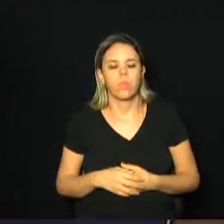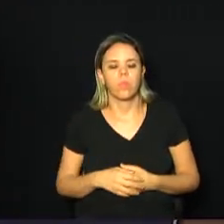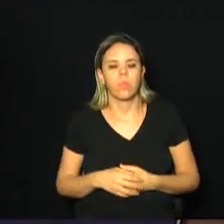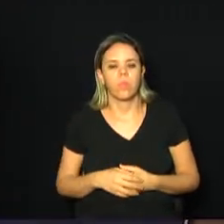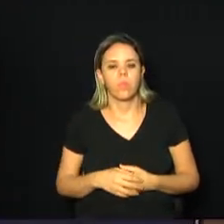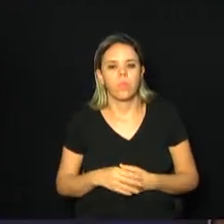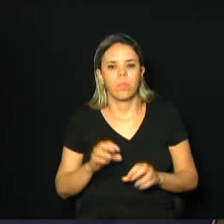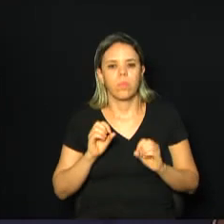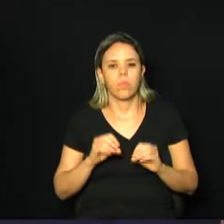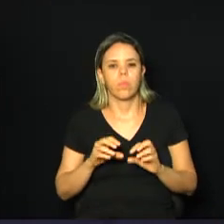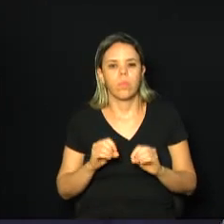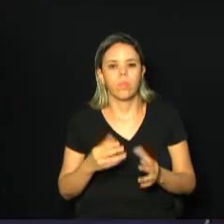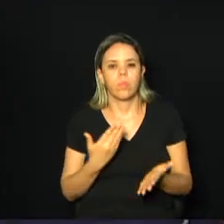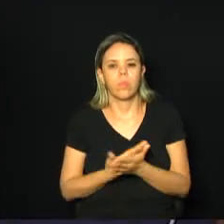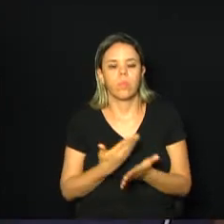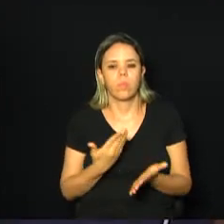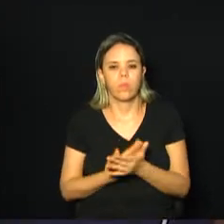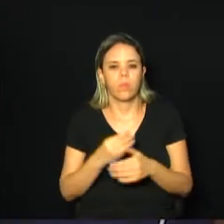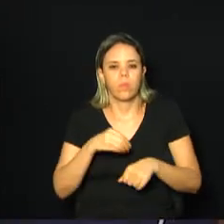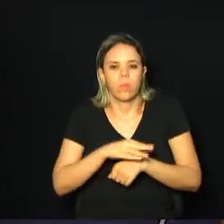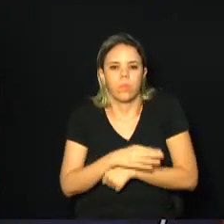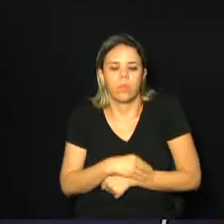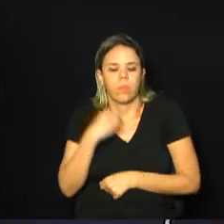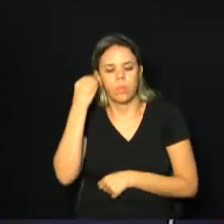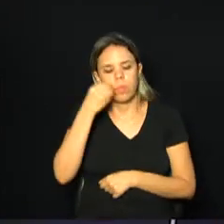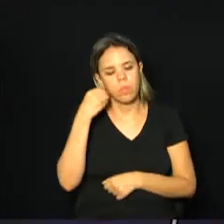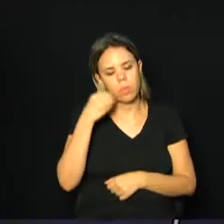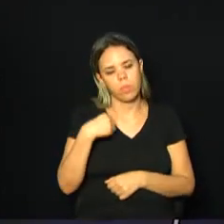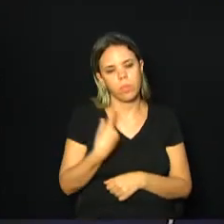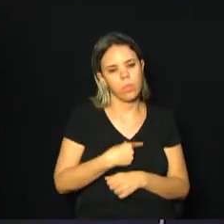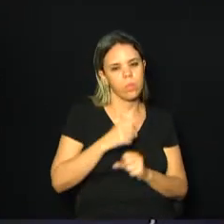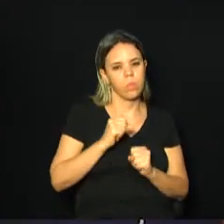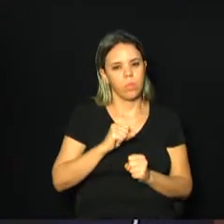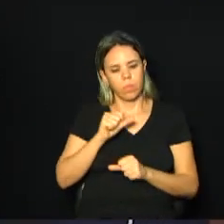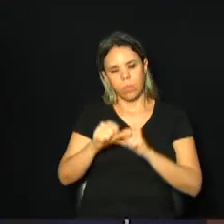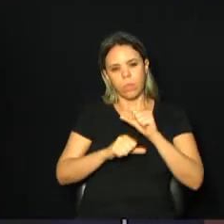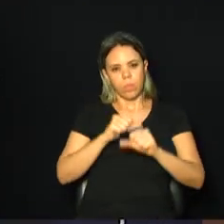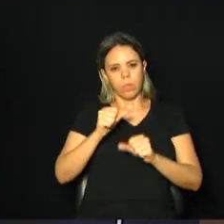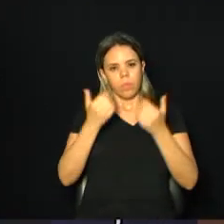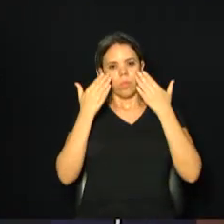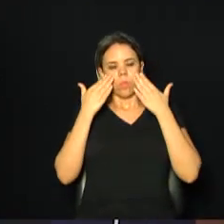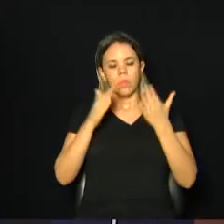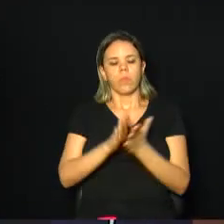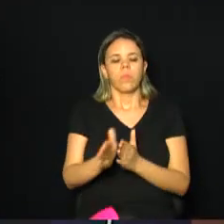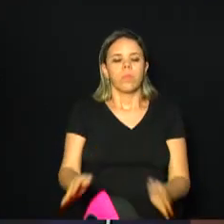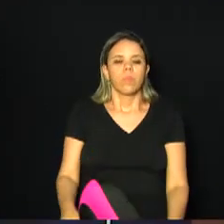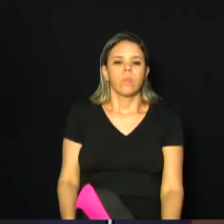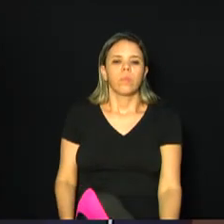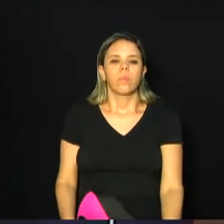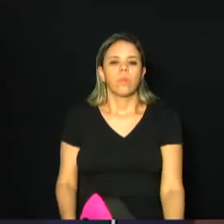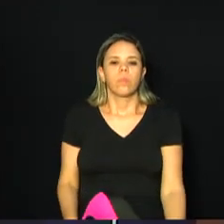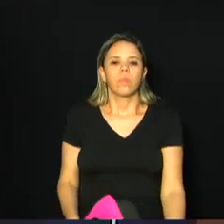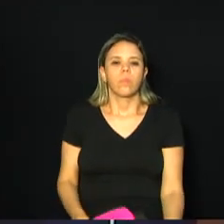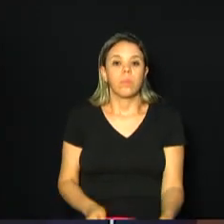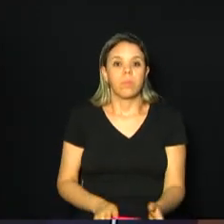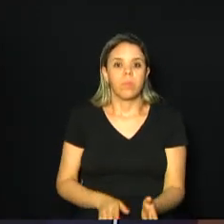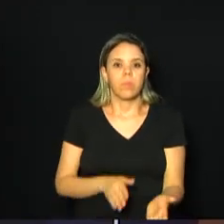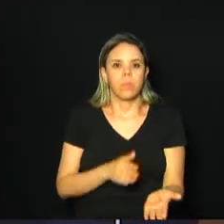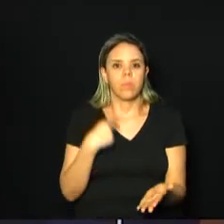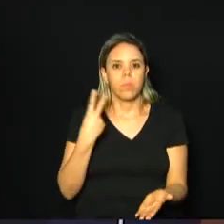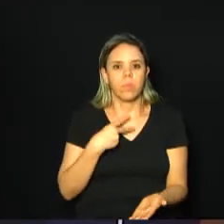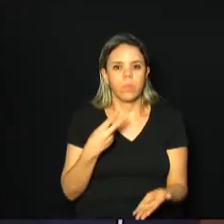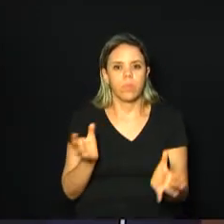essa aula e passar um pouquinho do conhecimento para que a gente possa tornar isso daí público e, através da Câmara Municipal e os vereadores que compõem